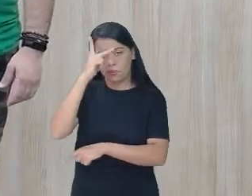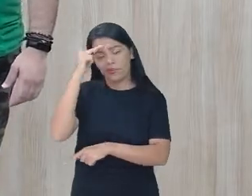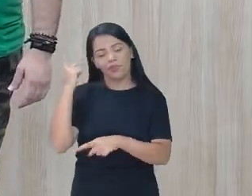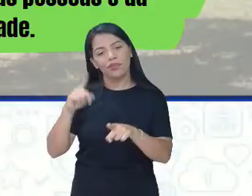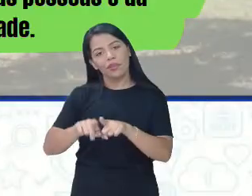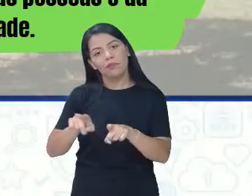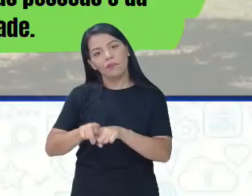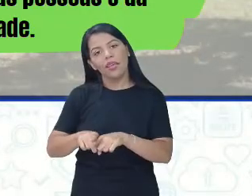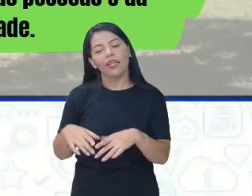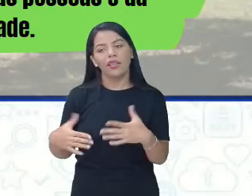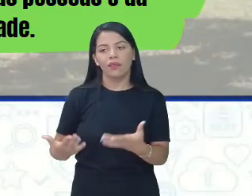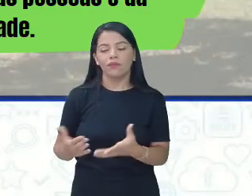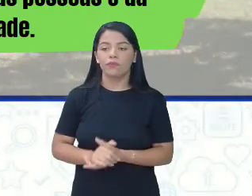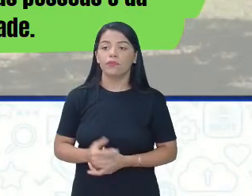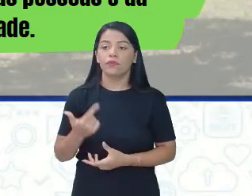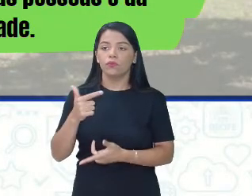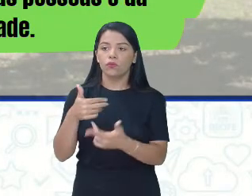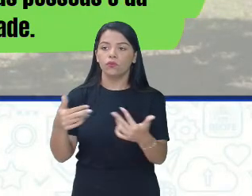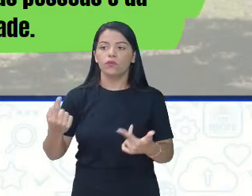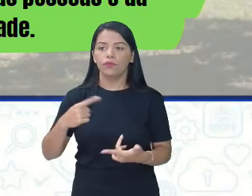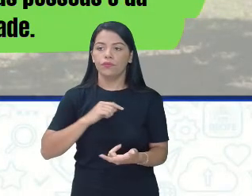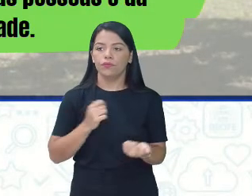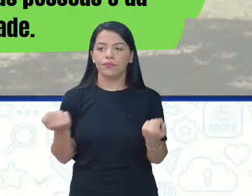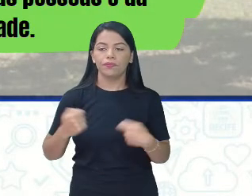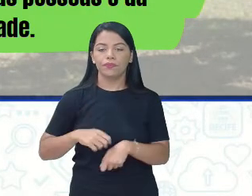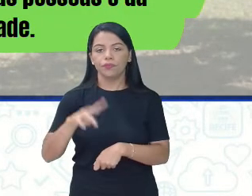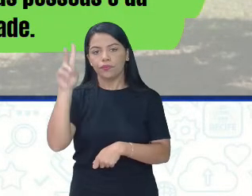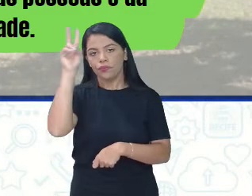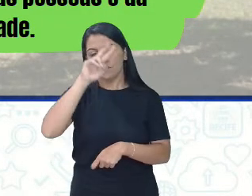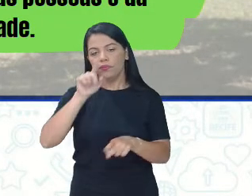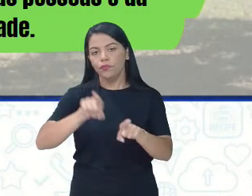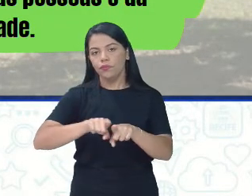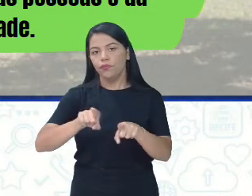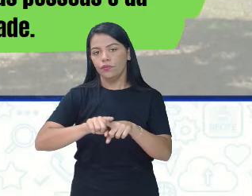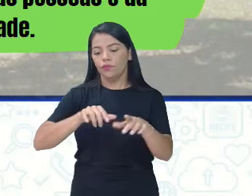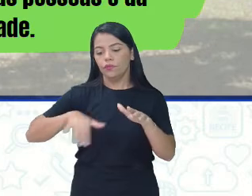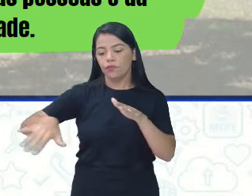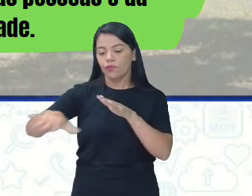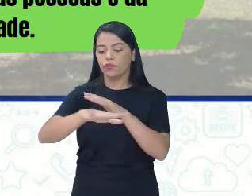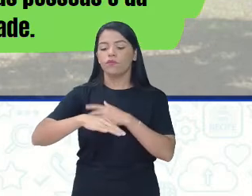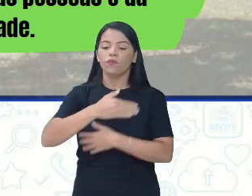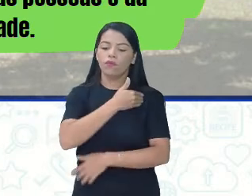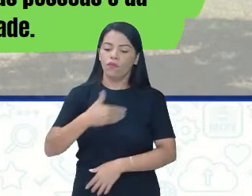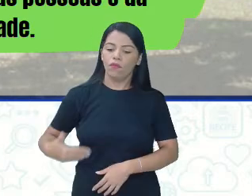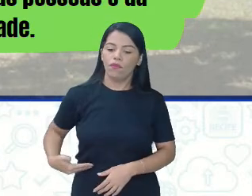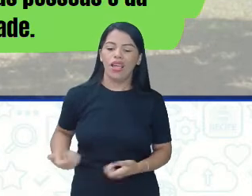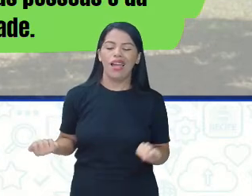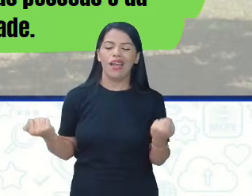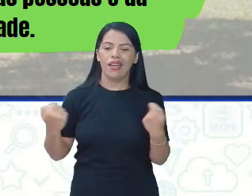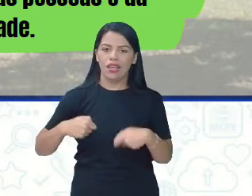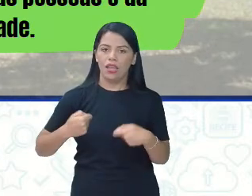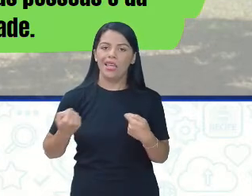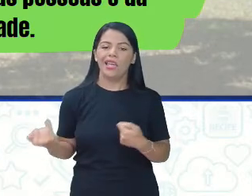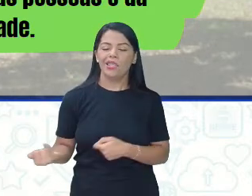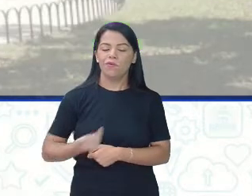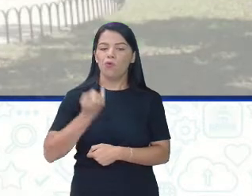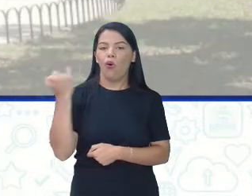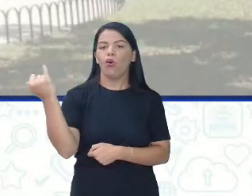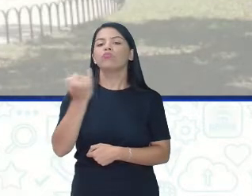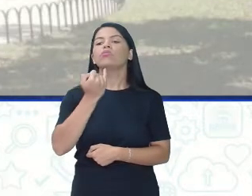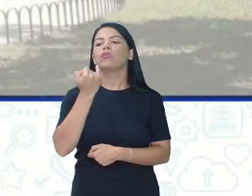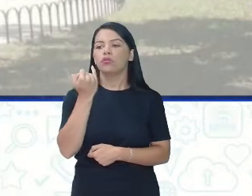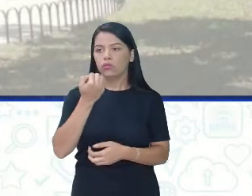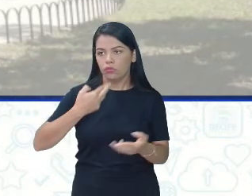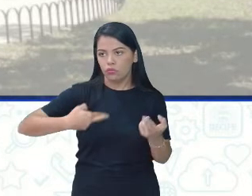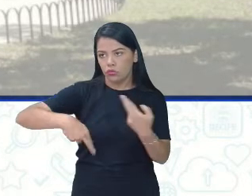Outra coisa que a gente tem que lembrar, né, os espaços públicos são fundamentais enquanto espaço de sociabilidade. A gente